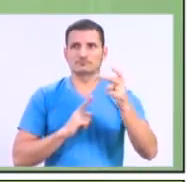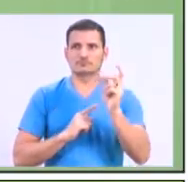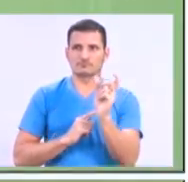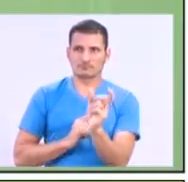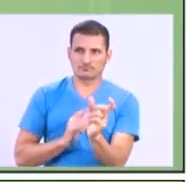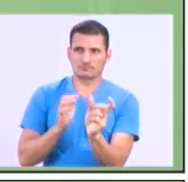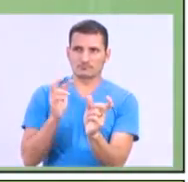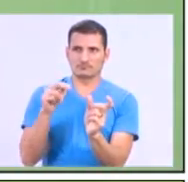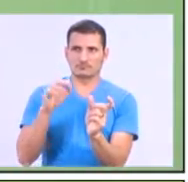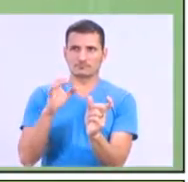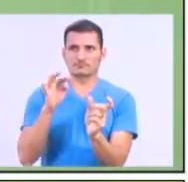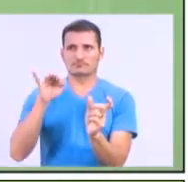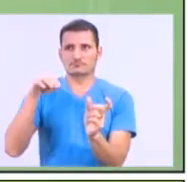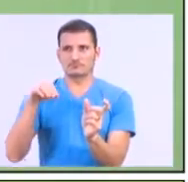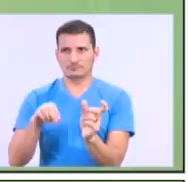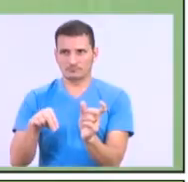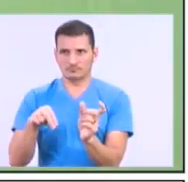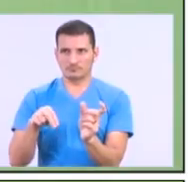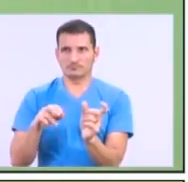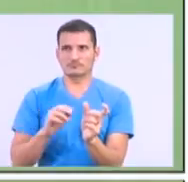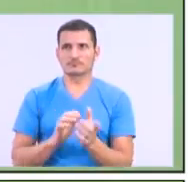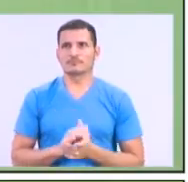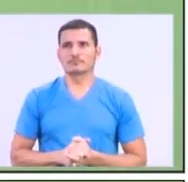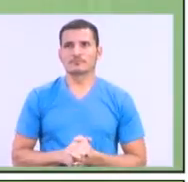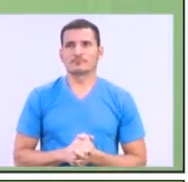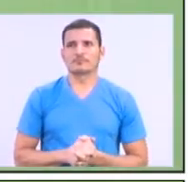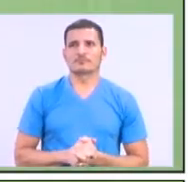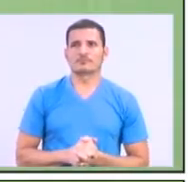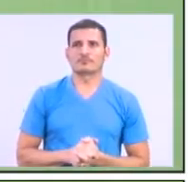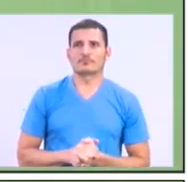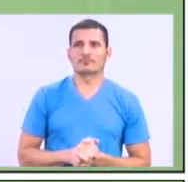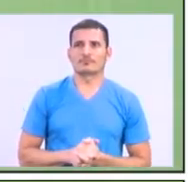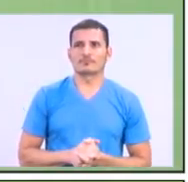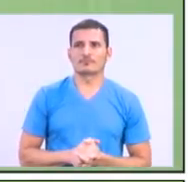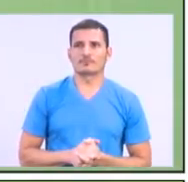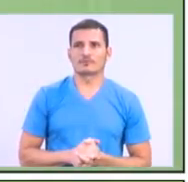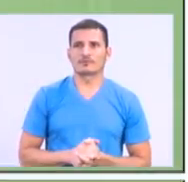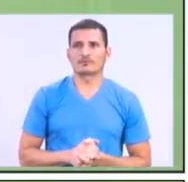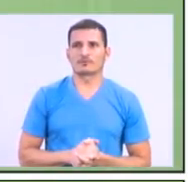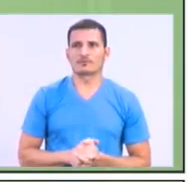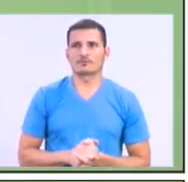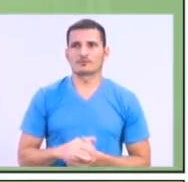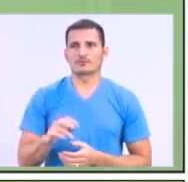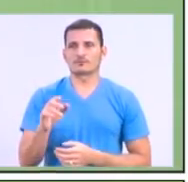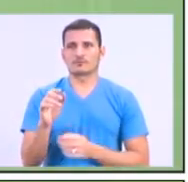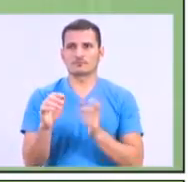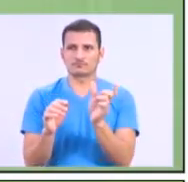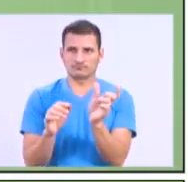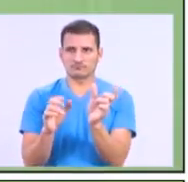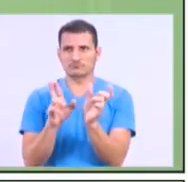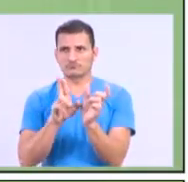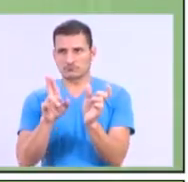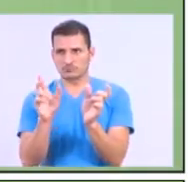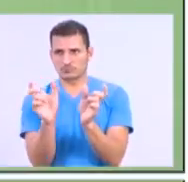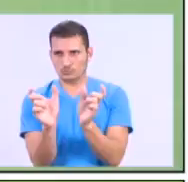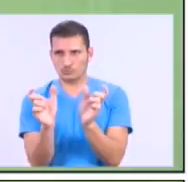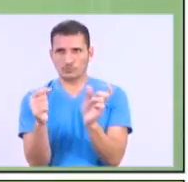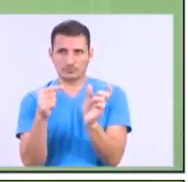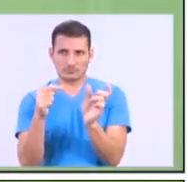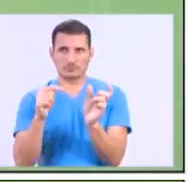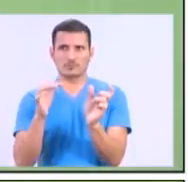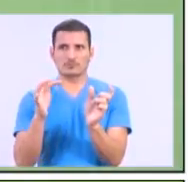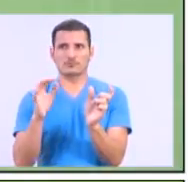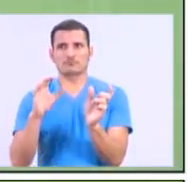function, certo? Nós temos o nome da função. O nome dessa função pode ser qualquer